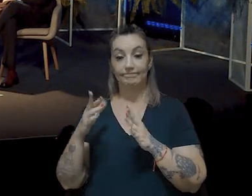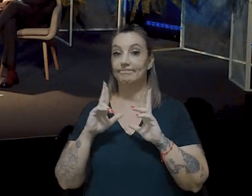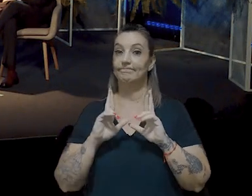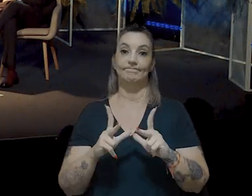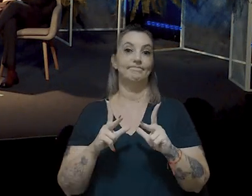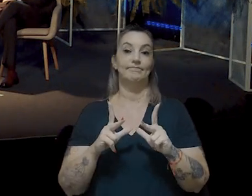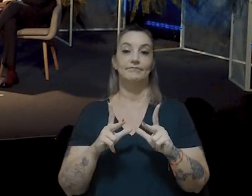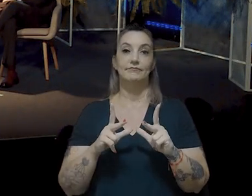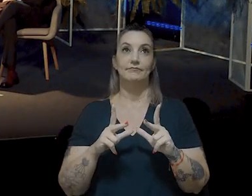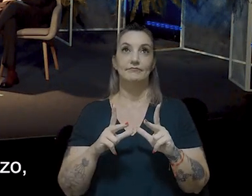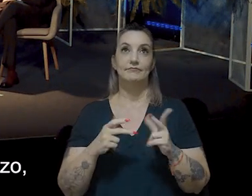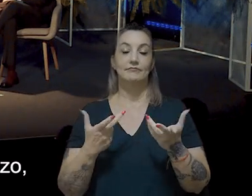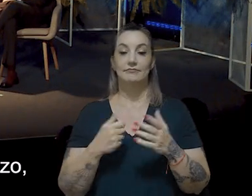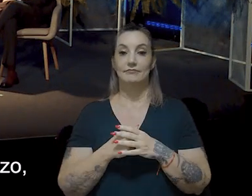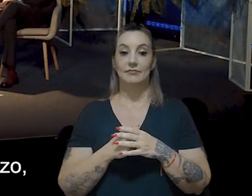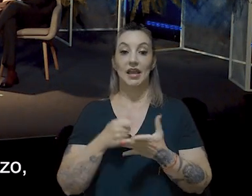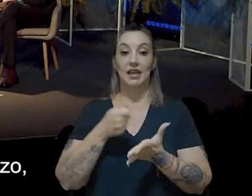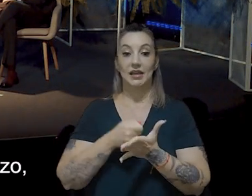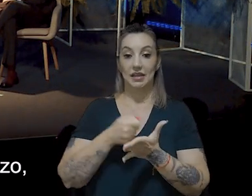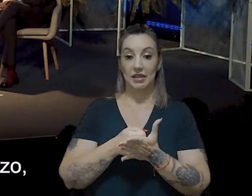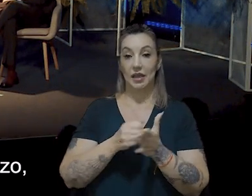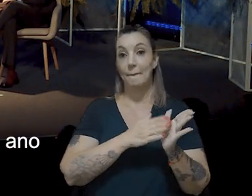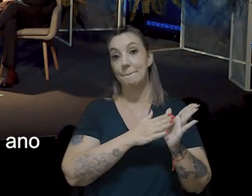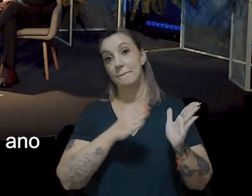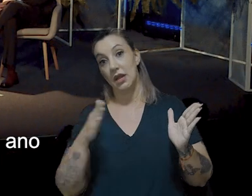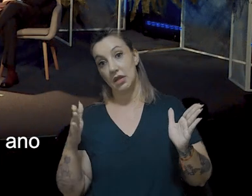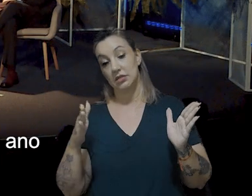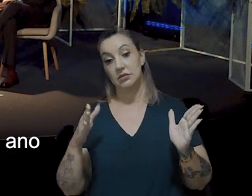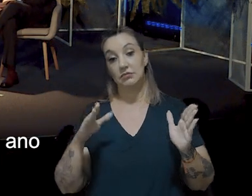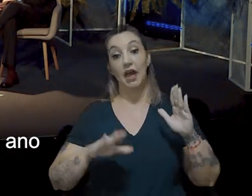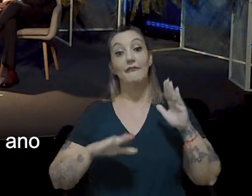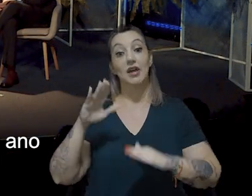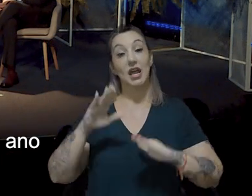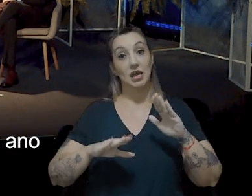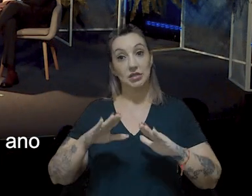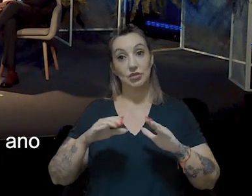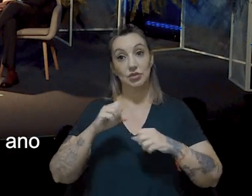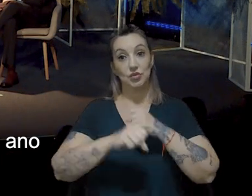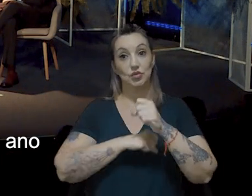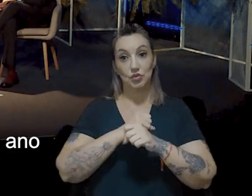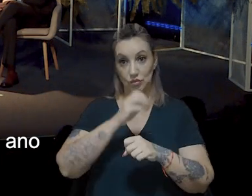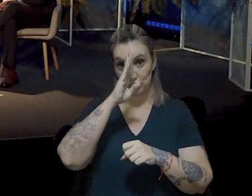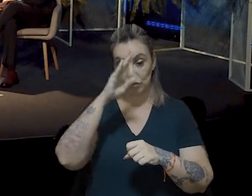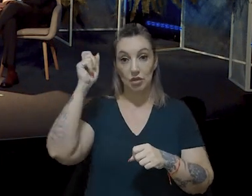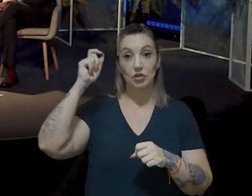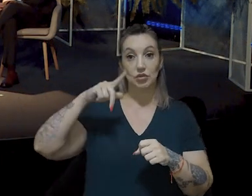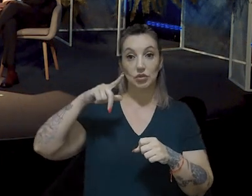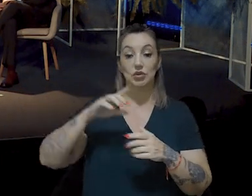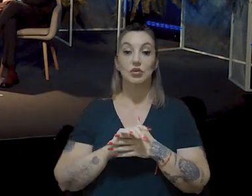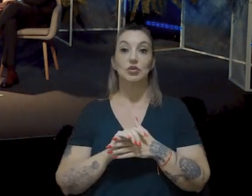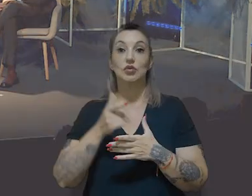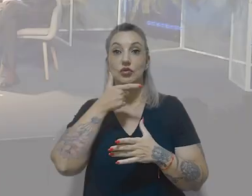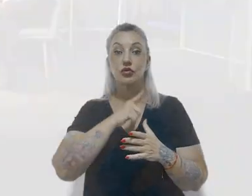né Eh ela é garantida dentro do longo prazo mas você tem variações ao longo do ano e principalmente a solar você